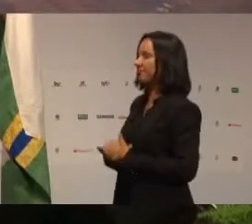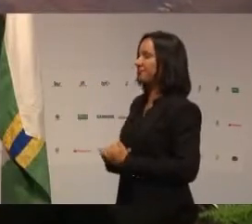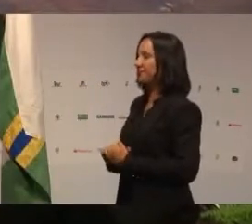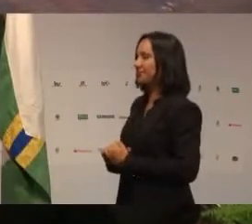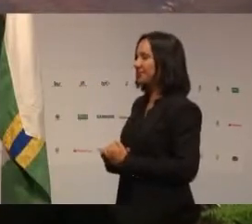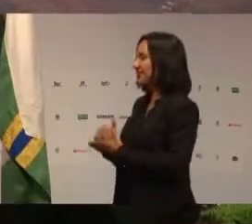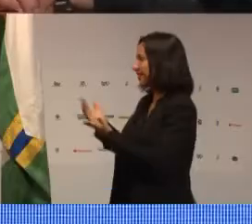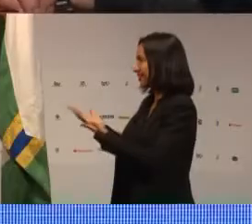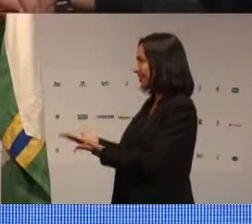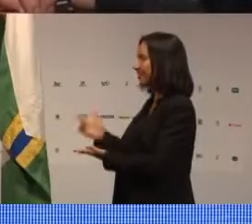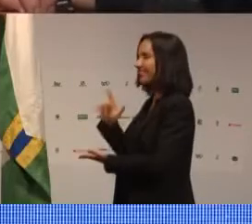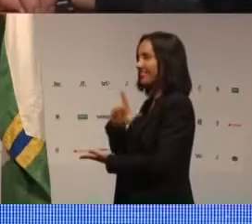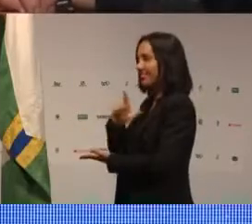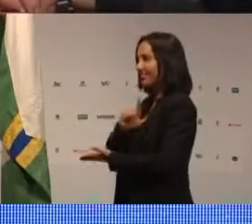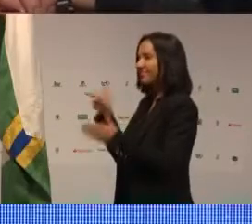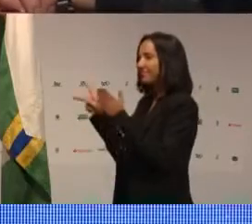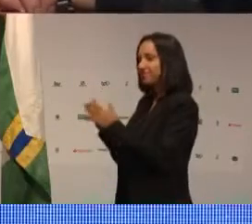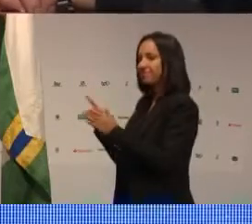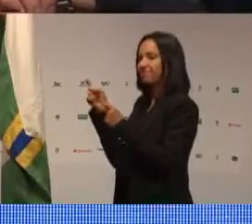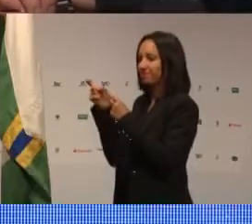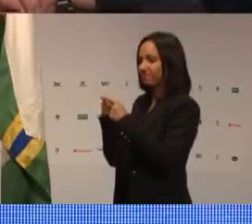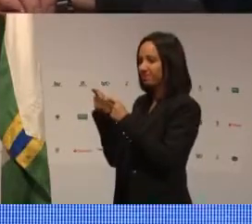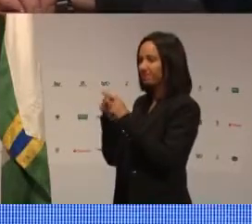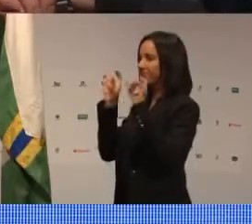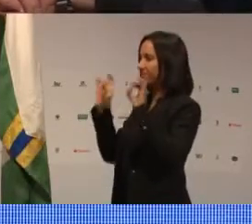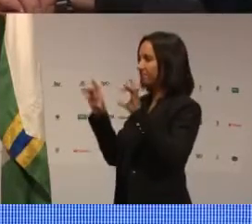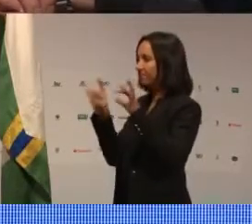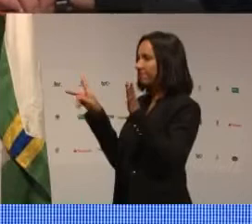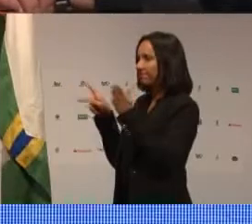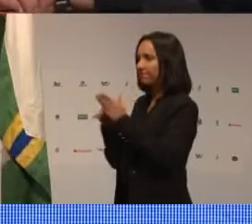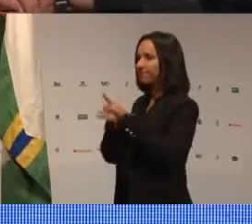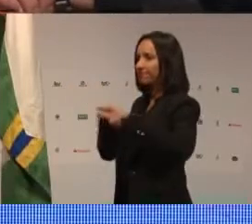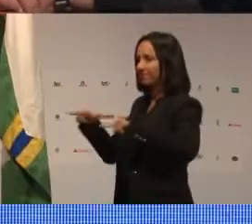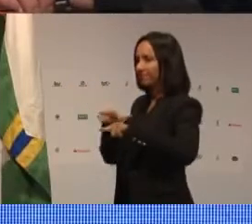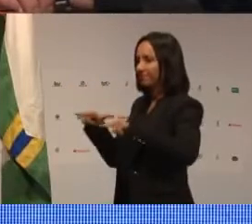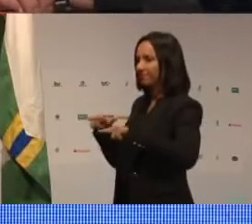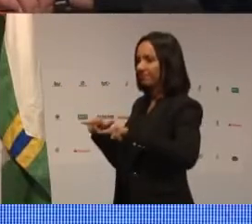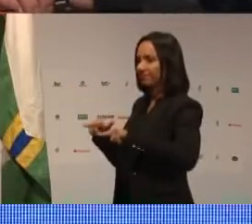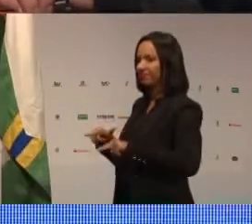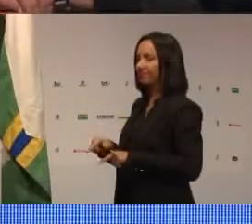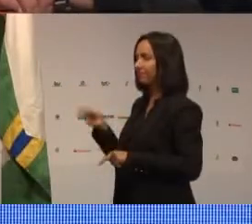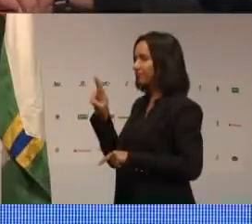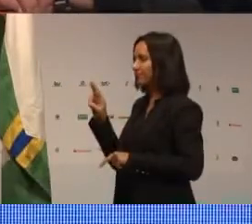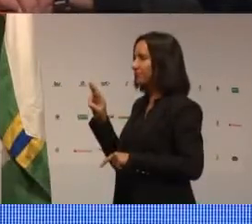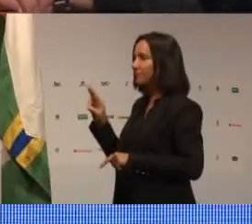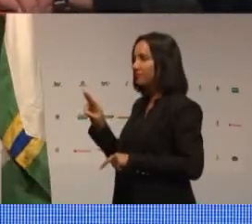doutora Márcia é médica especialista em medicina do trabalho pela ANEMAT, AMB.